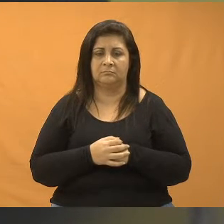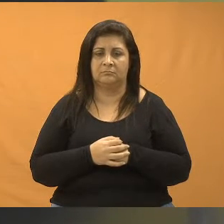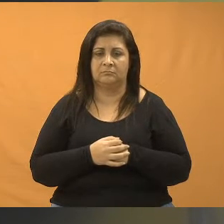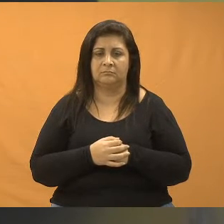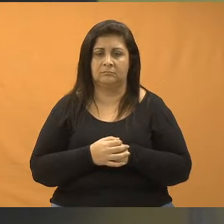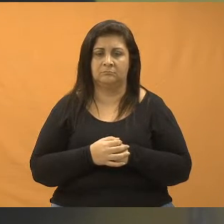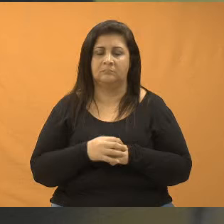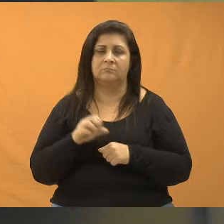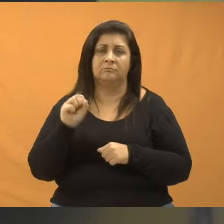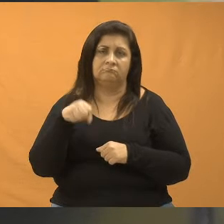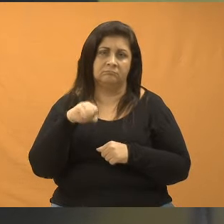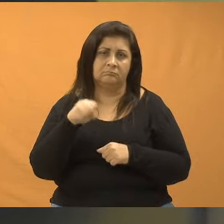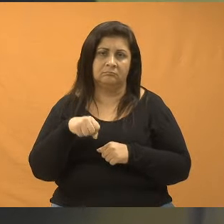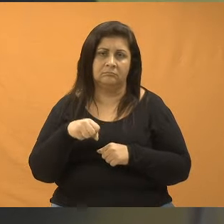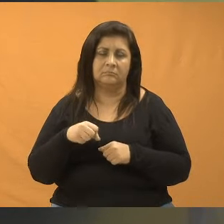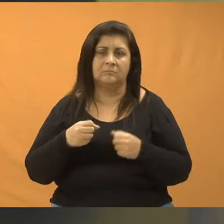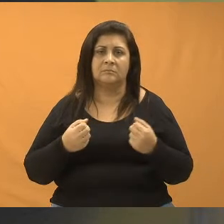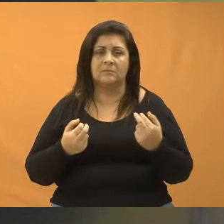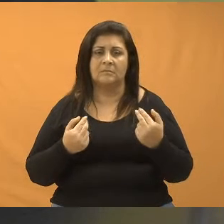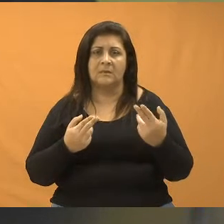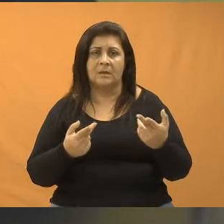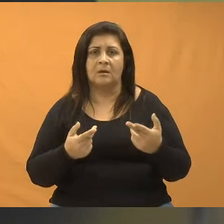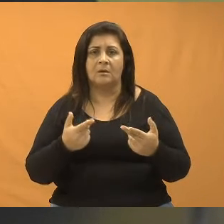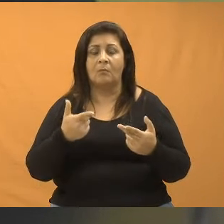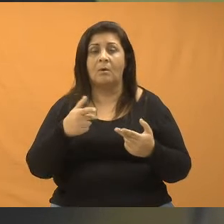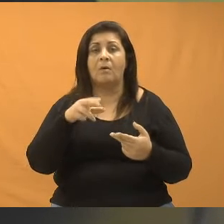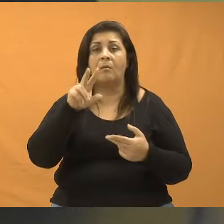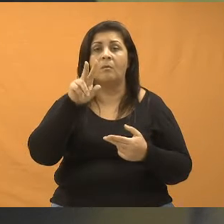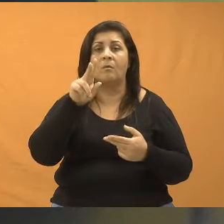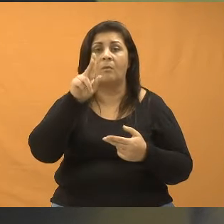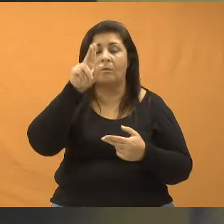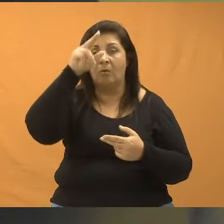Exatamente, como aos modos do Hospital São Francisco.